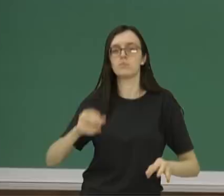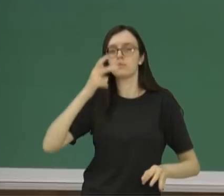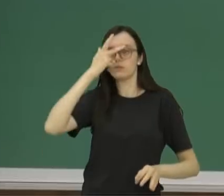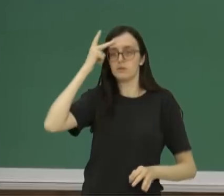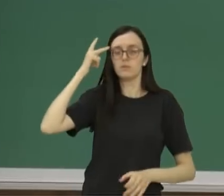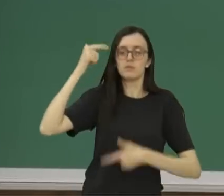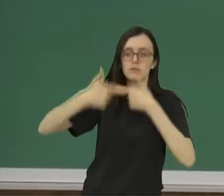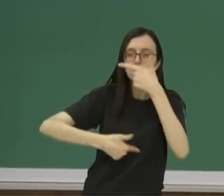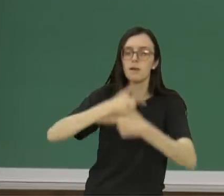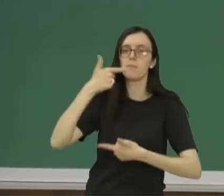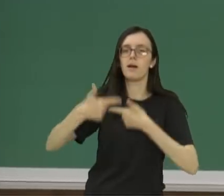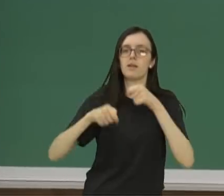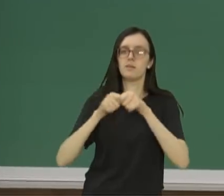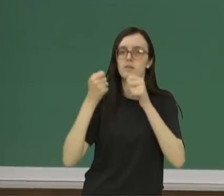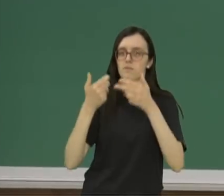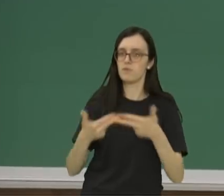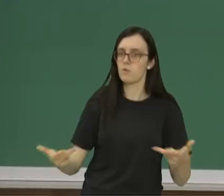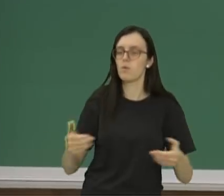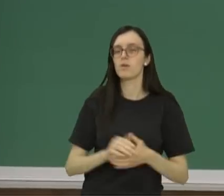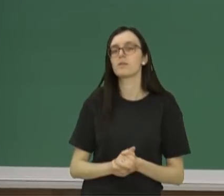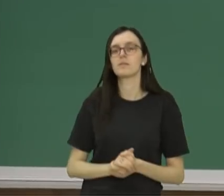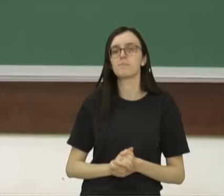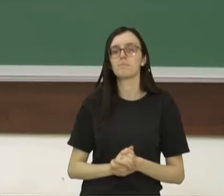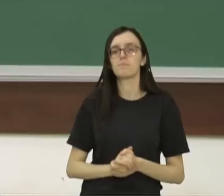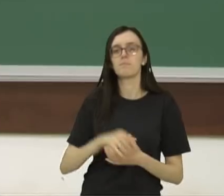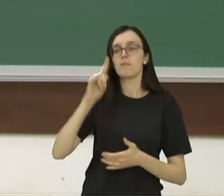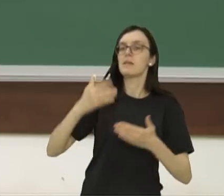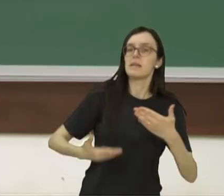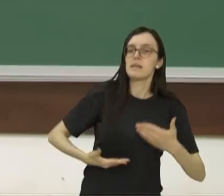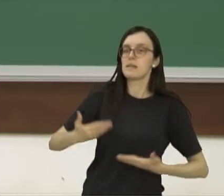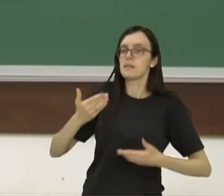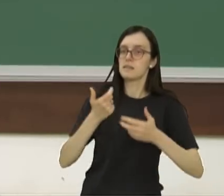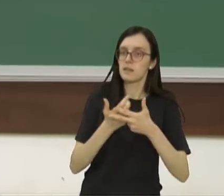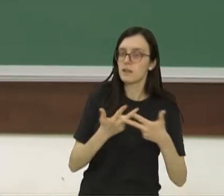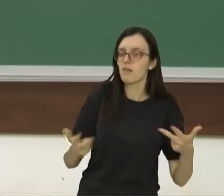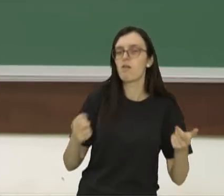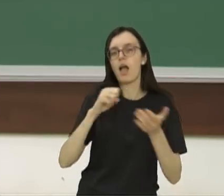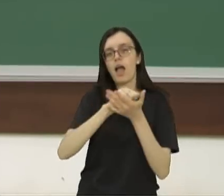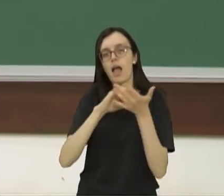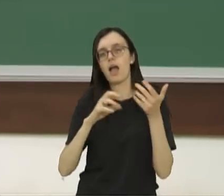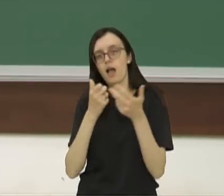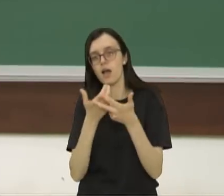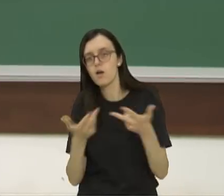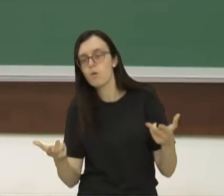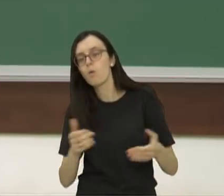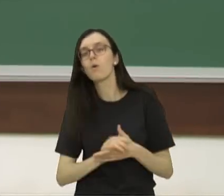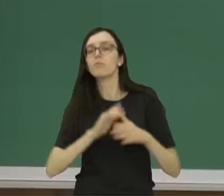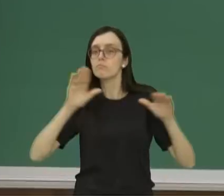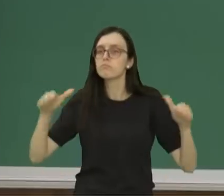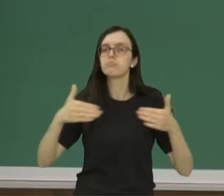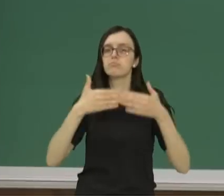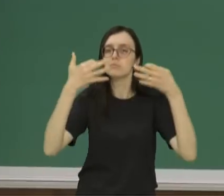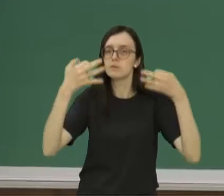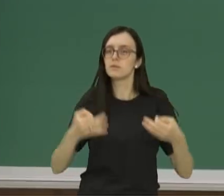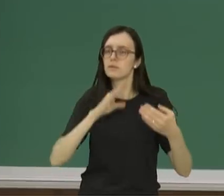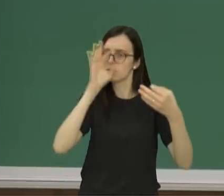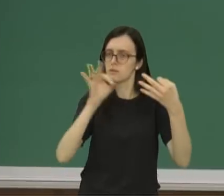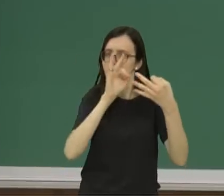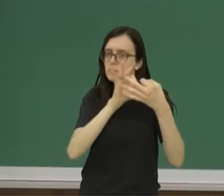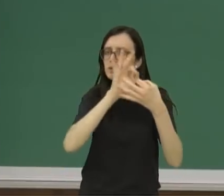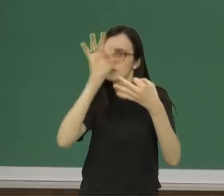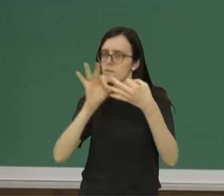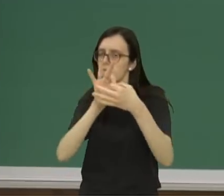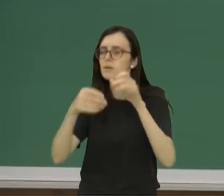produtores locais. Então, é uma rede de serviços, uma rede de atividades de acordo com as especialidades de